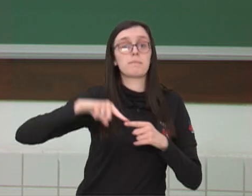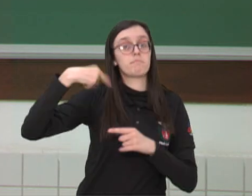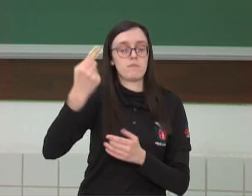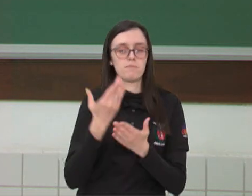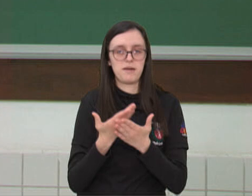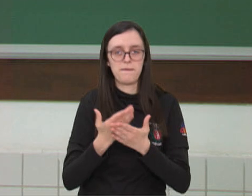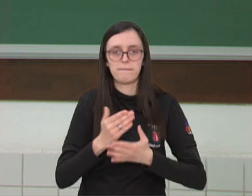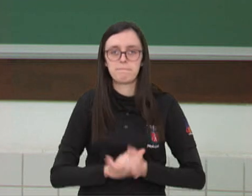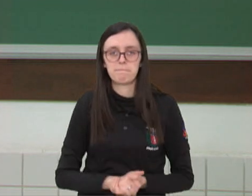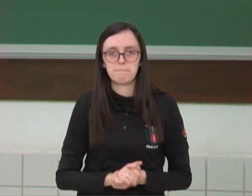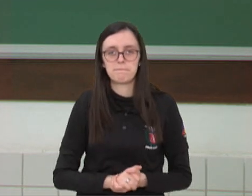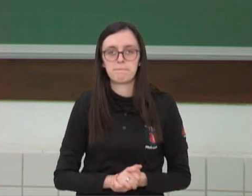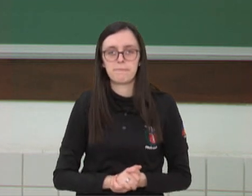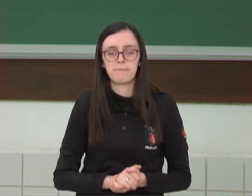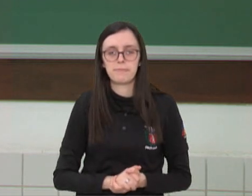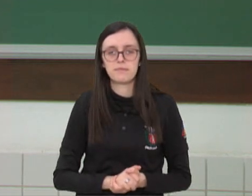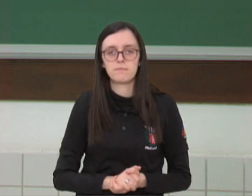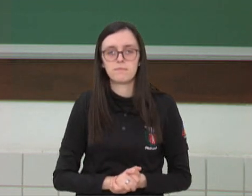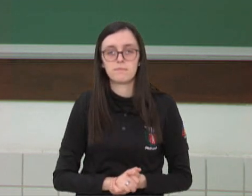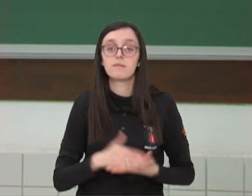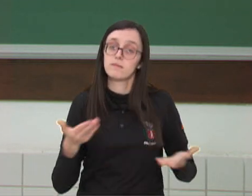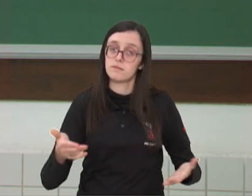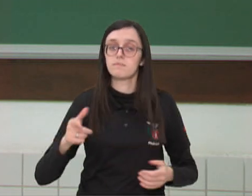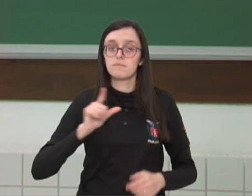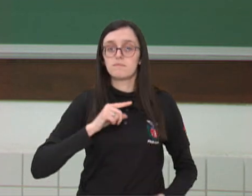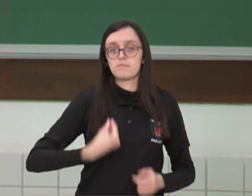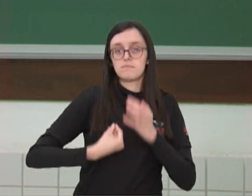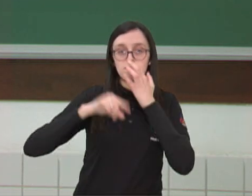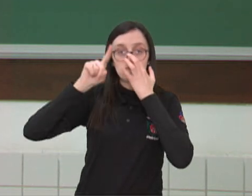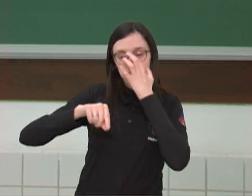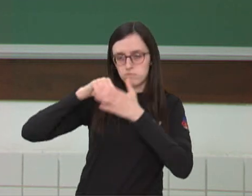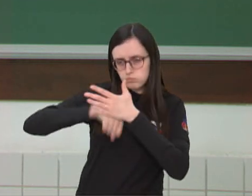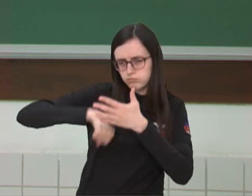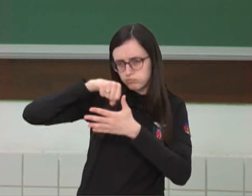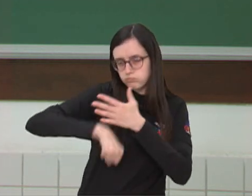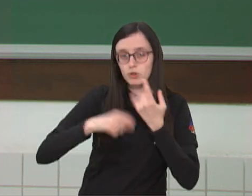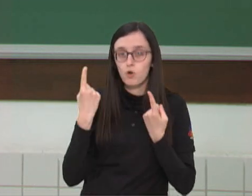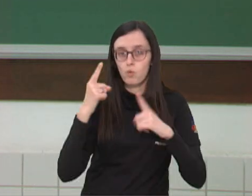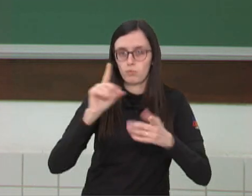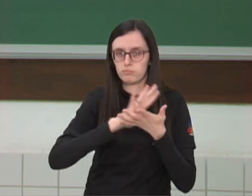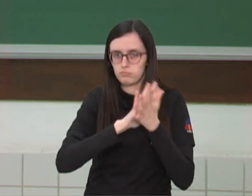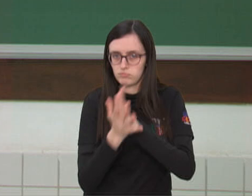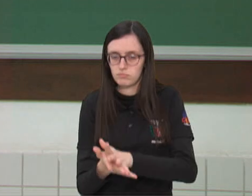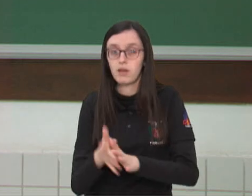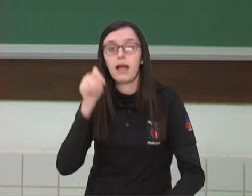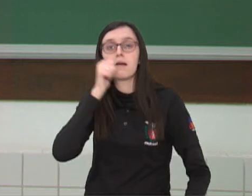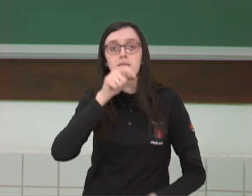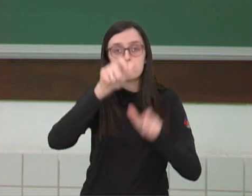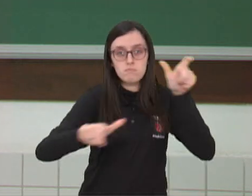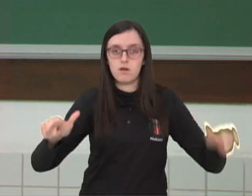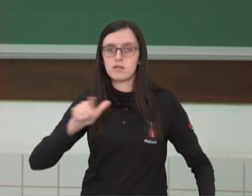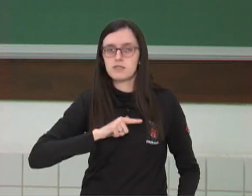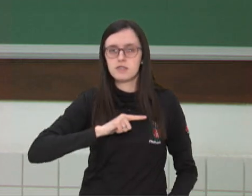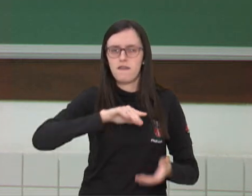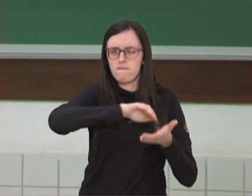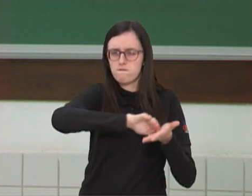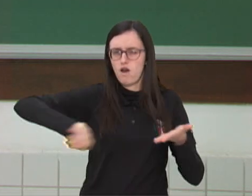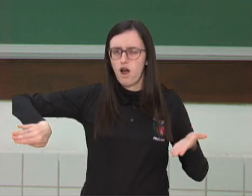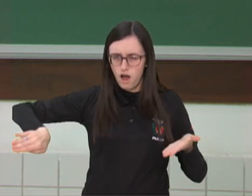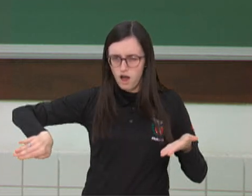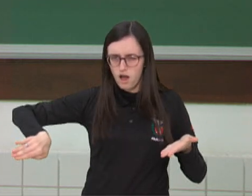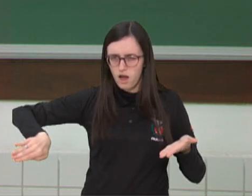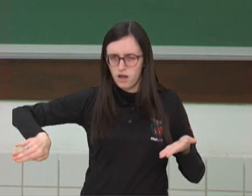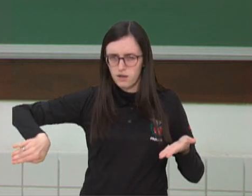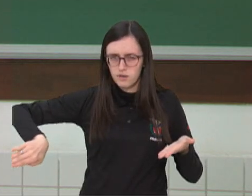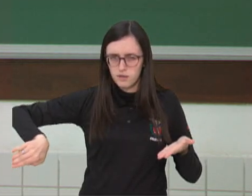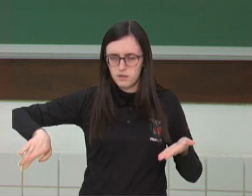aula. Então, existe uma luta contra a exclusão. As mulheres estiveram fora